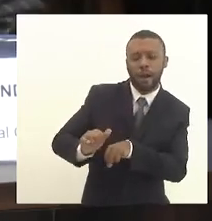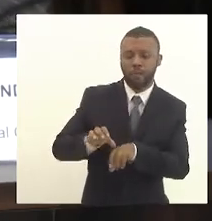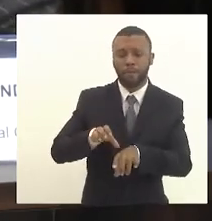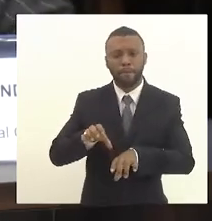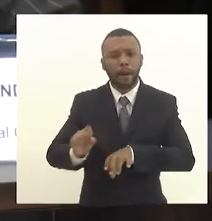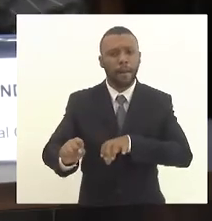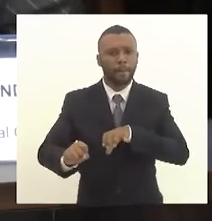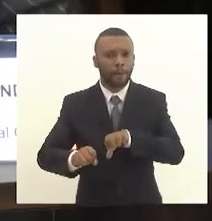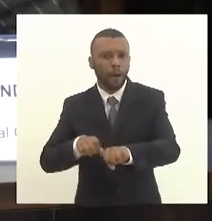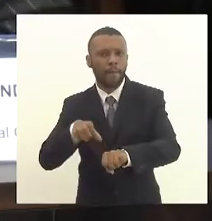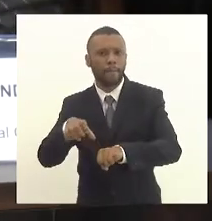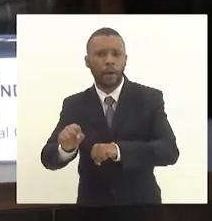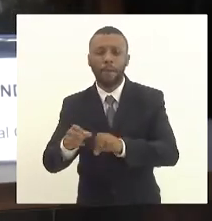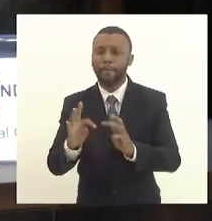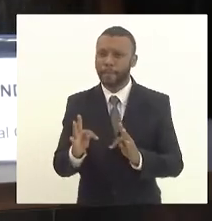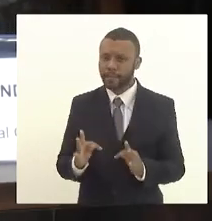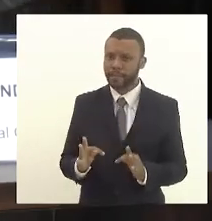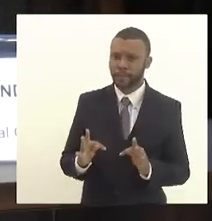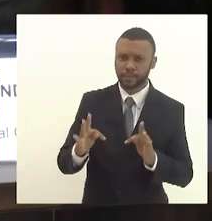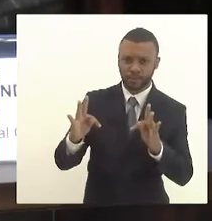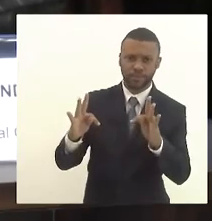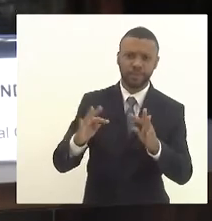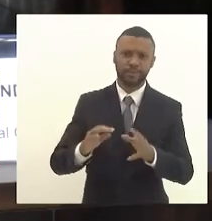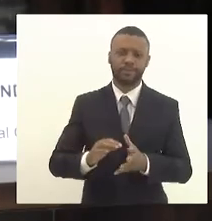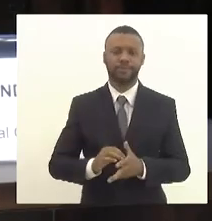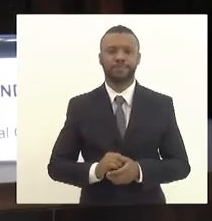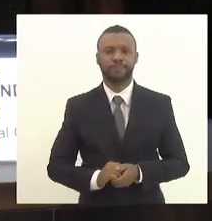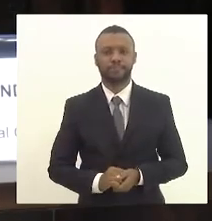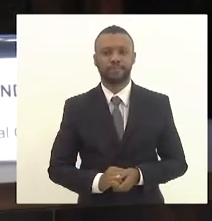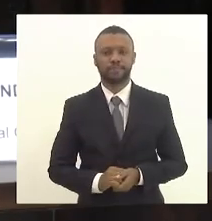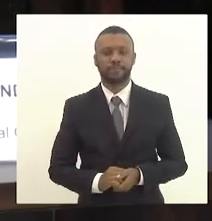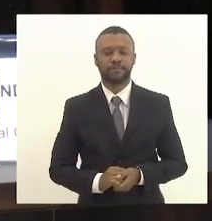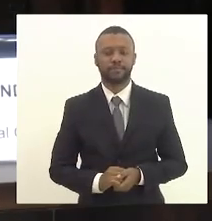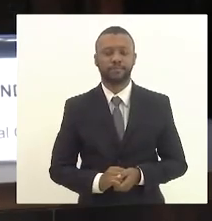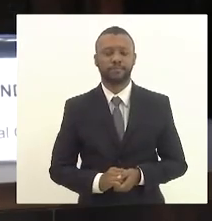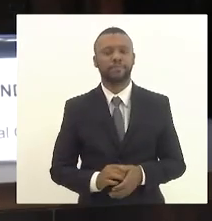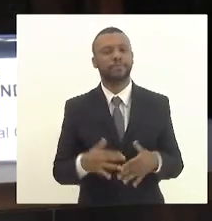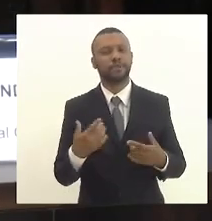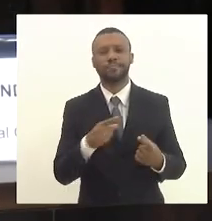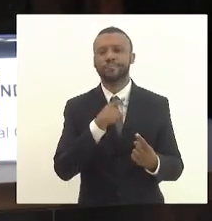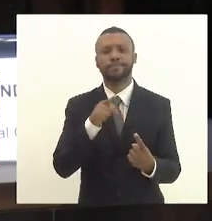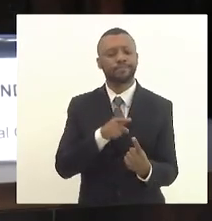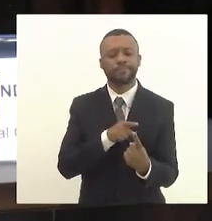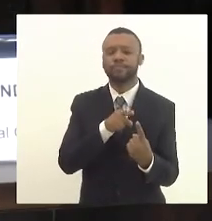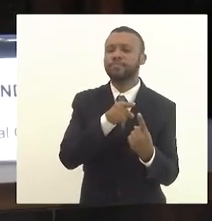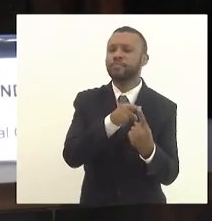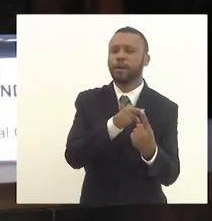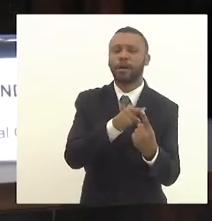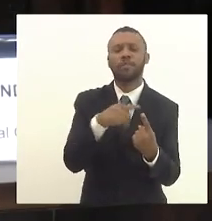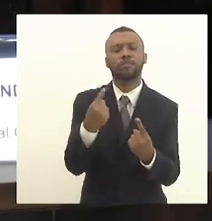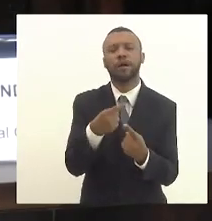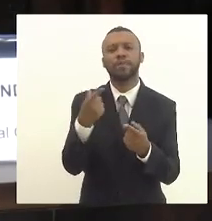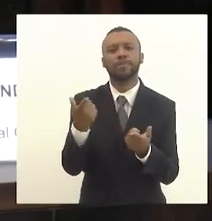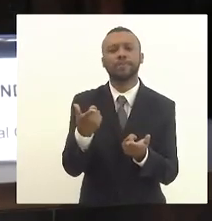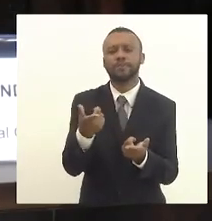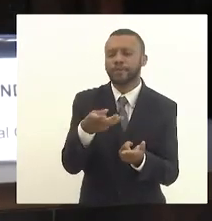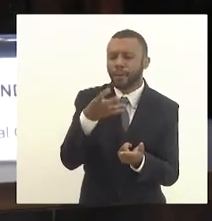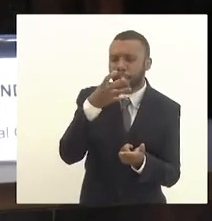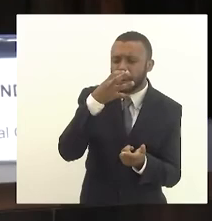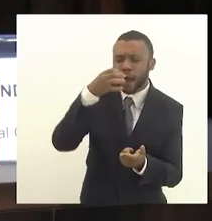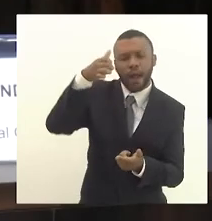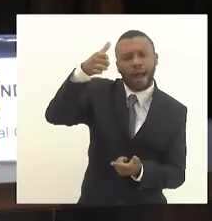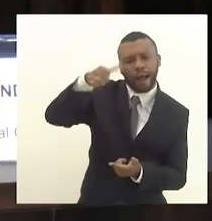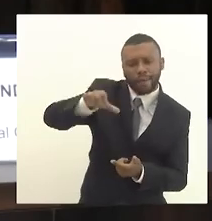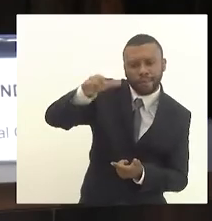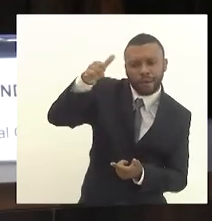para essa tecnologia, né? Então, nesse sentido, nós nos deparamos aqui com dois cenários,